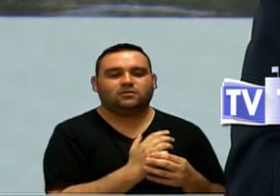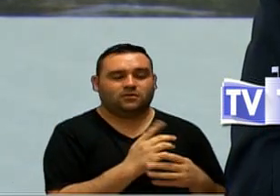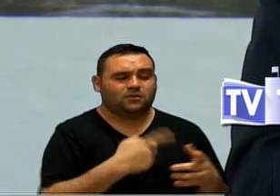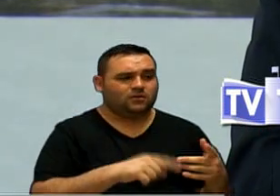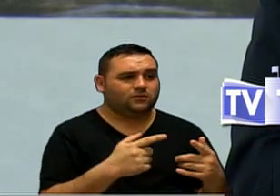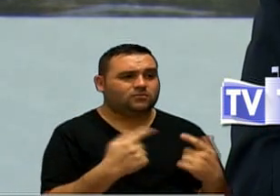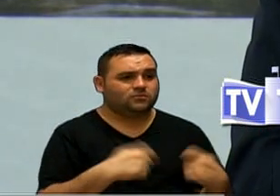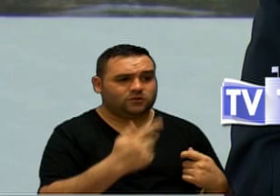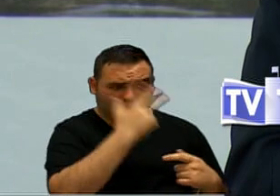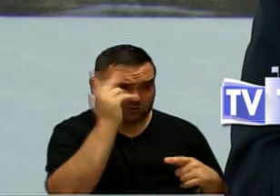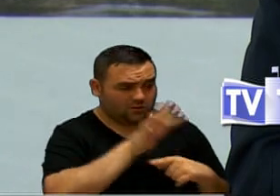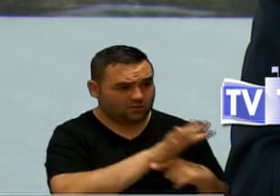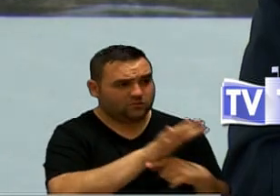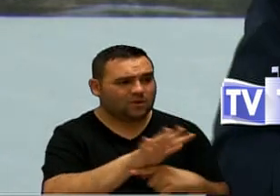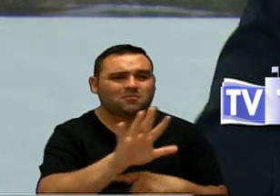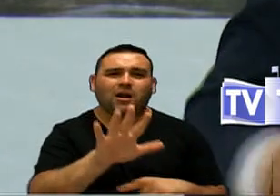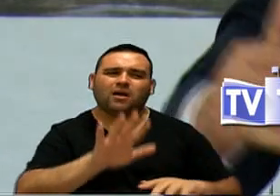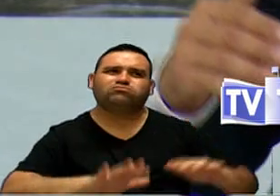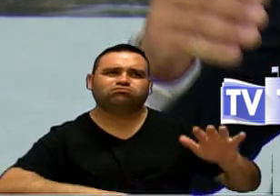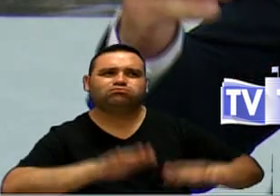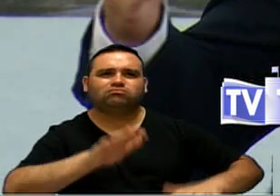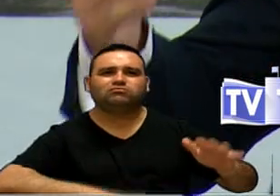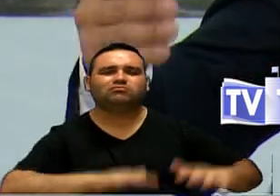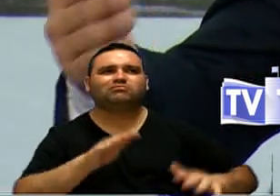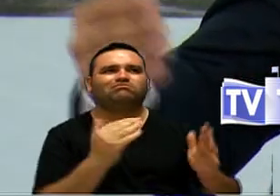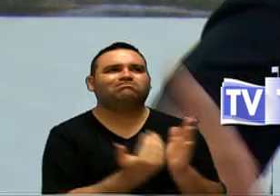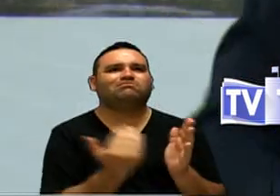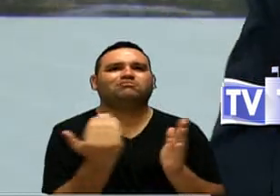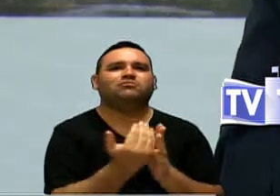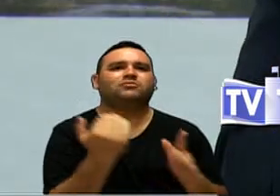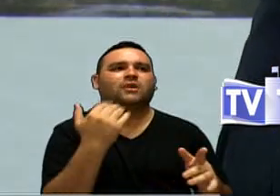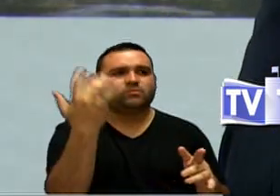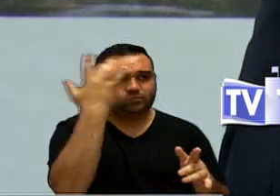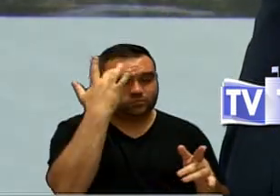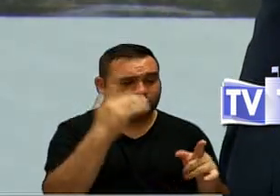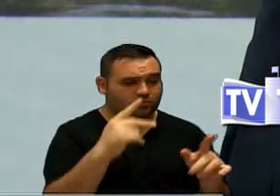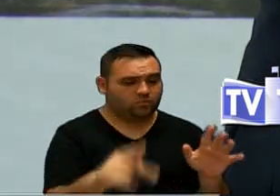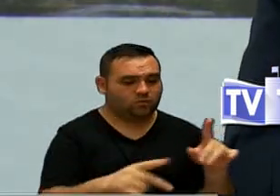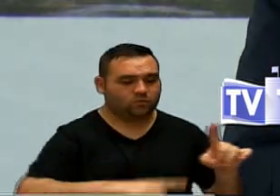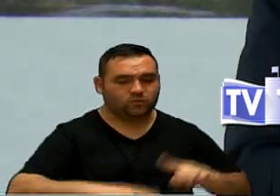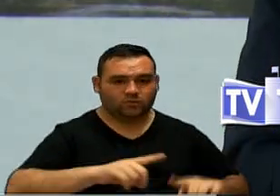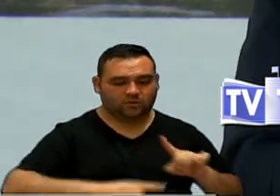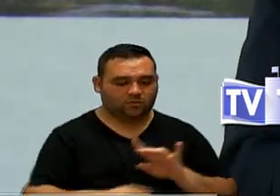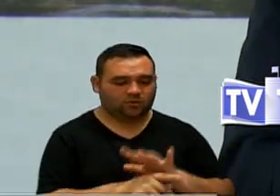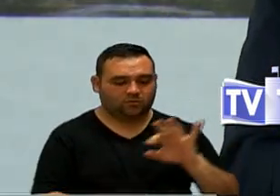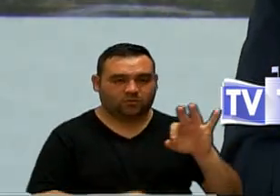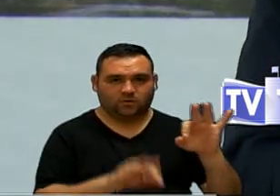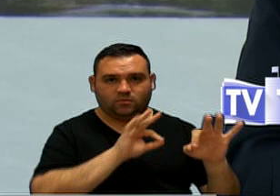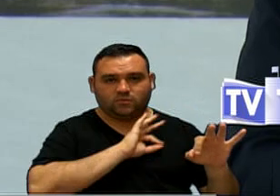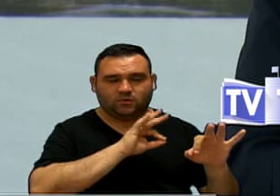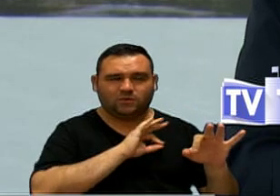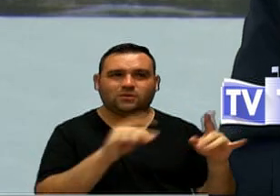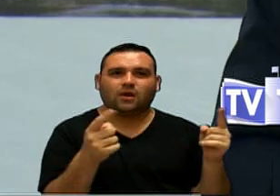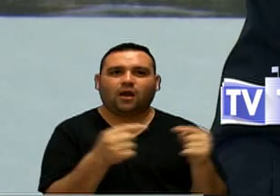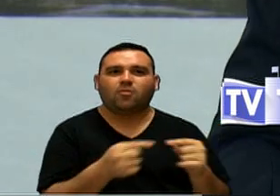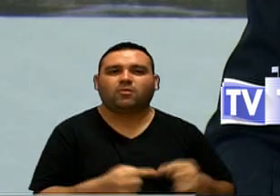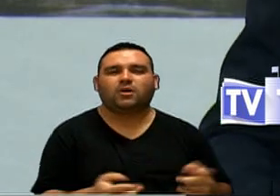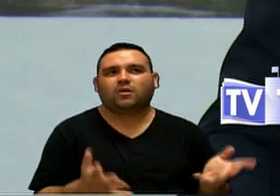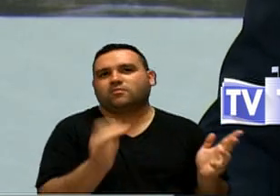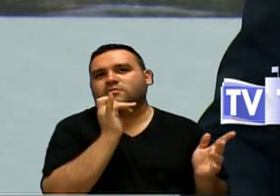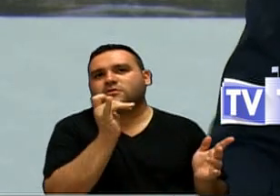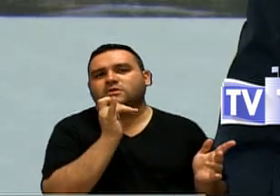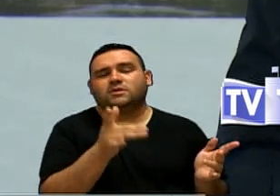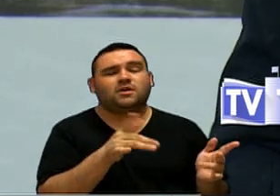deve isso para a população, mas, às vezes, extrapola a competência administrativa da polícia na questão de, por